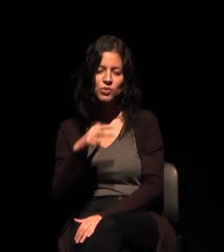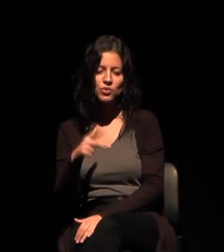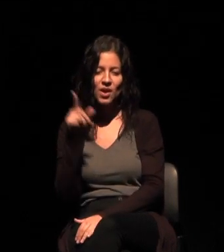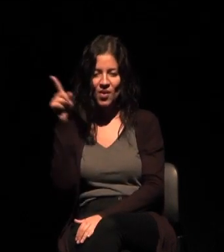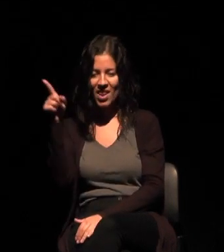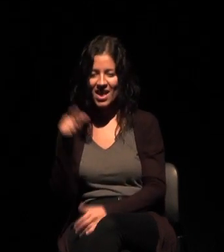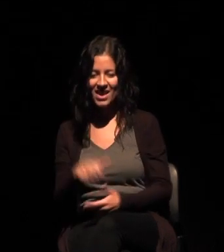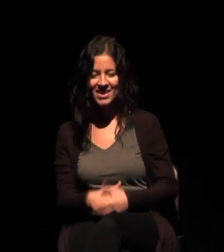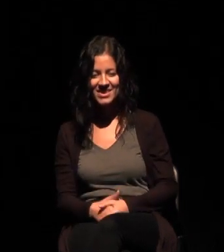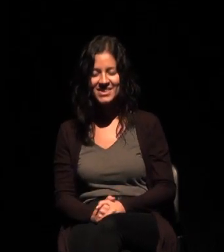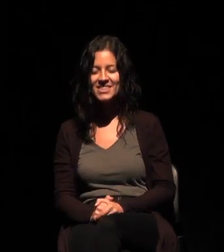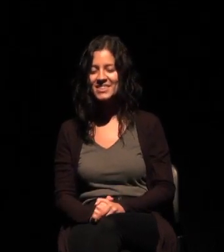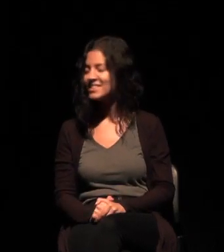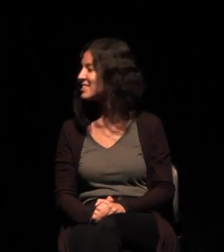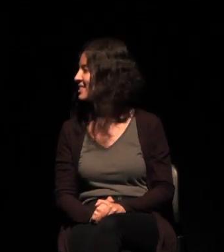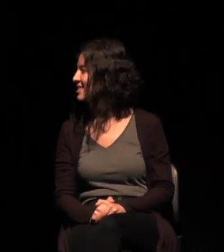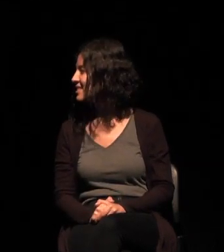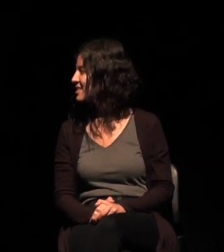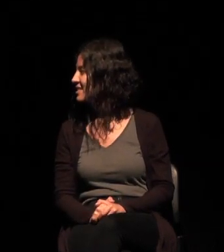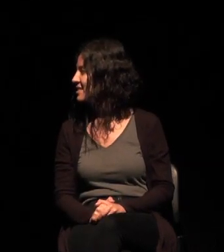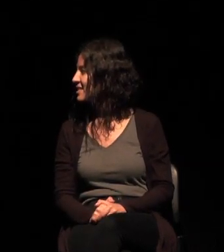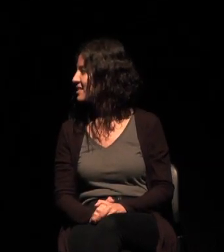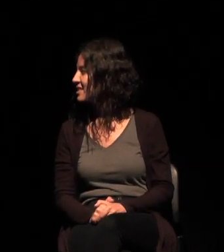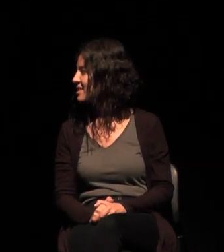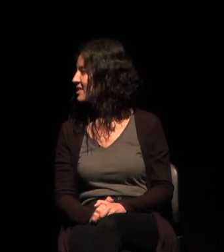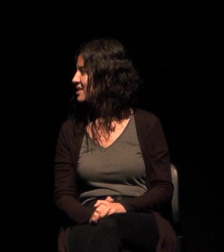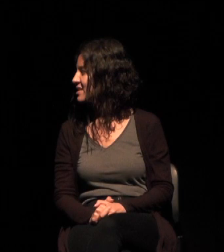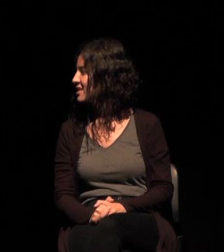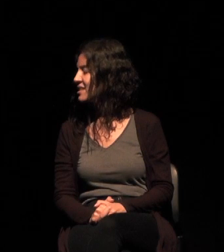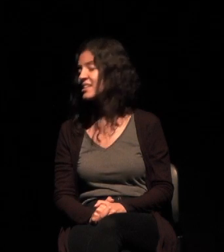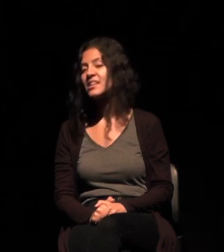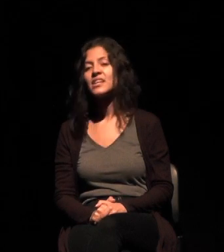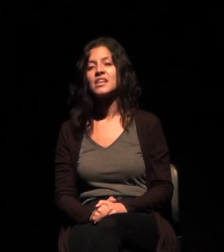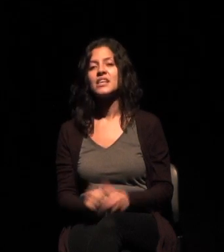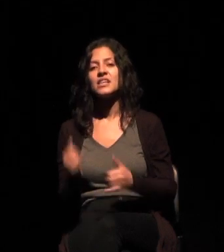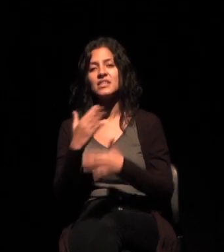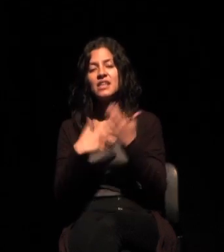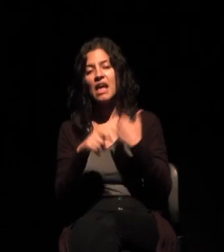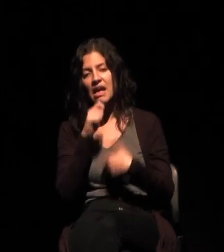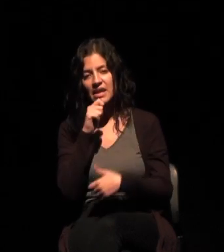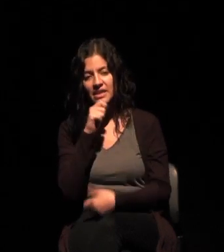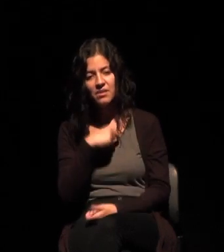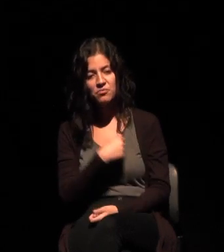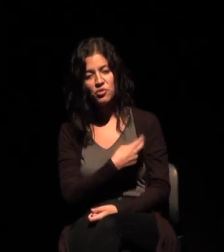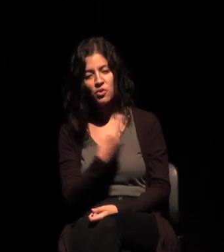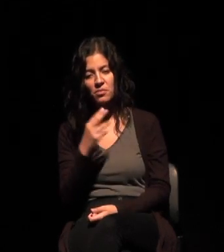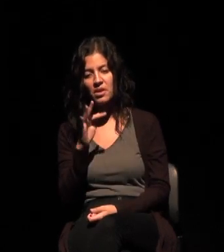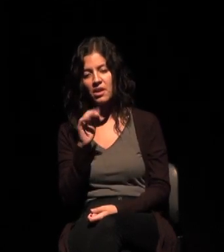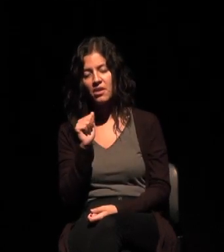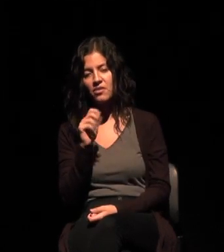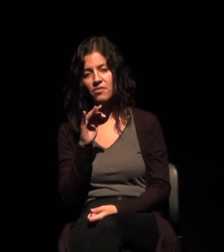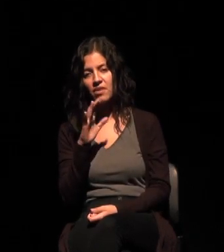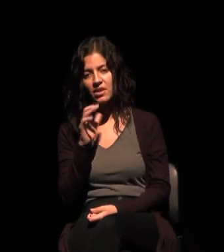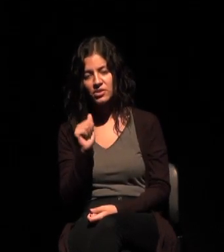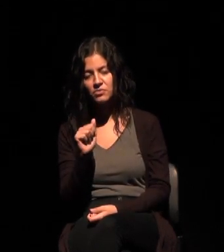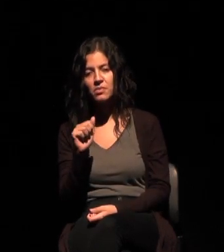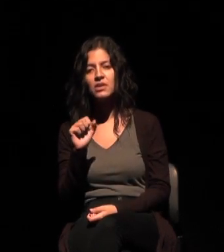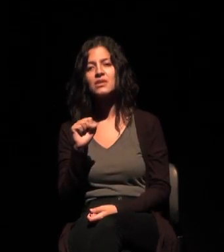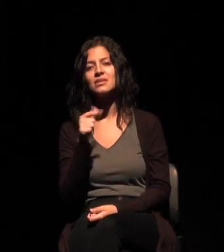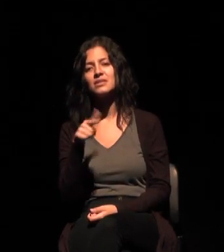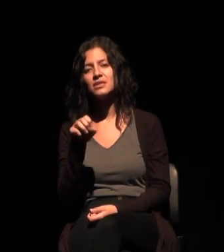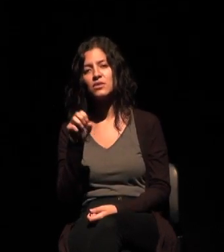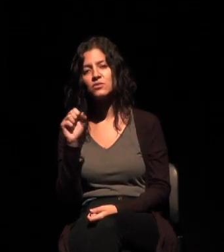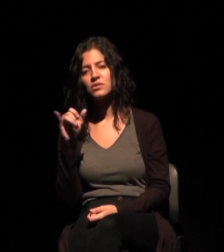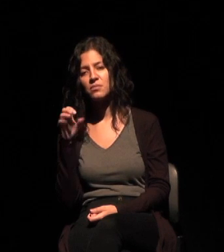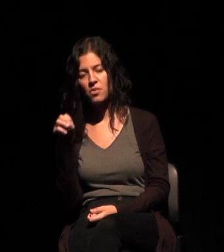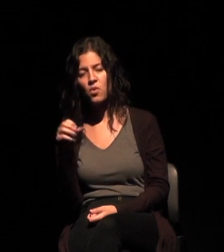enquanto o site não estava aqui eu posso eu posso apresentar meu nome é fátima cima eu sou diretora de desenvolvimento do